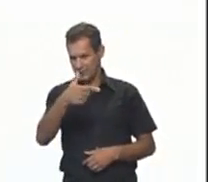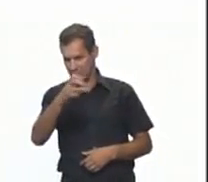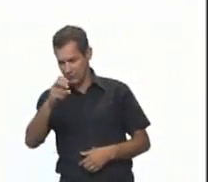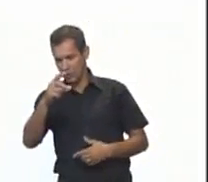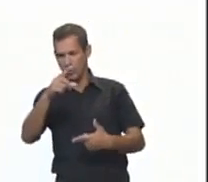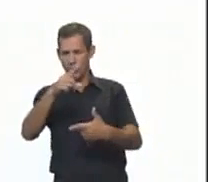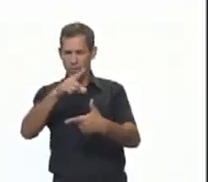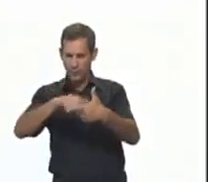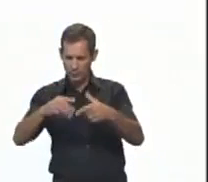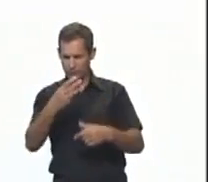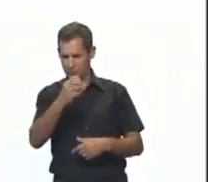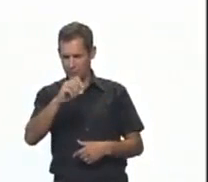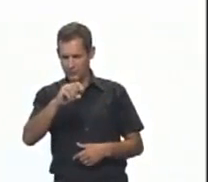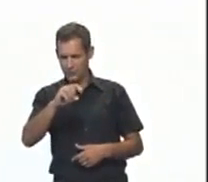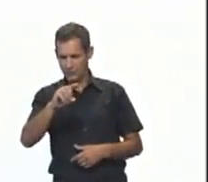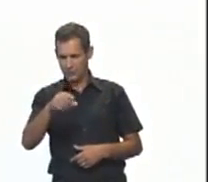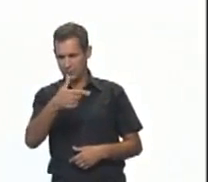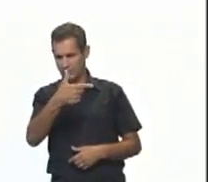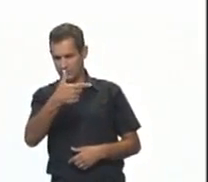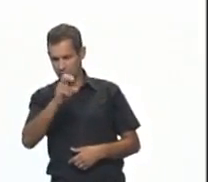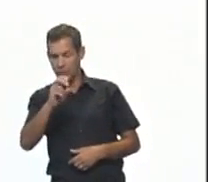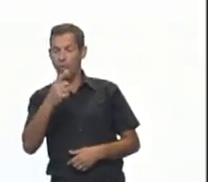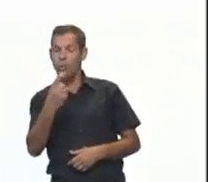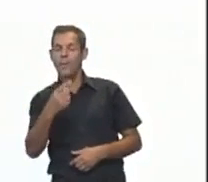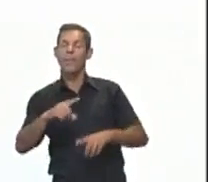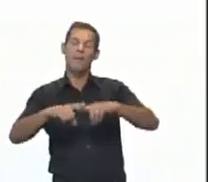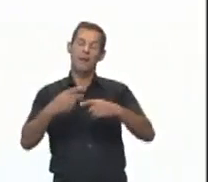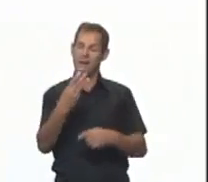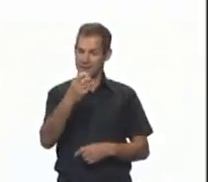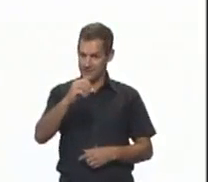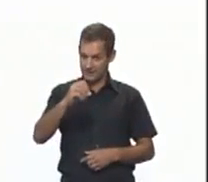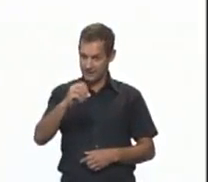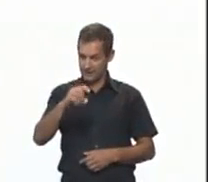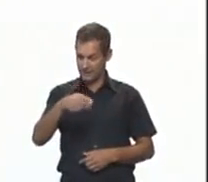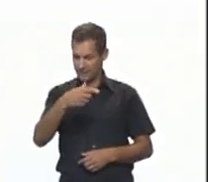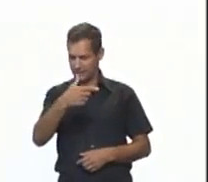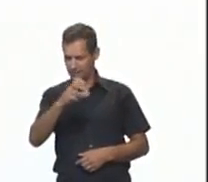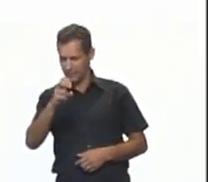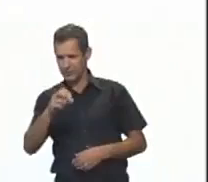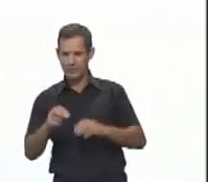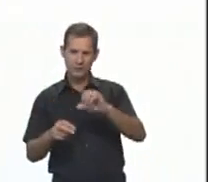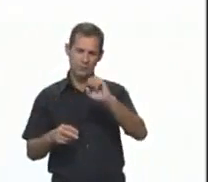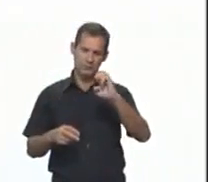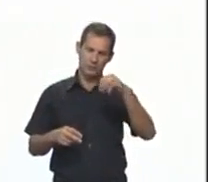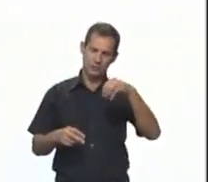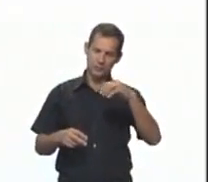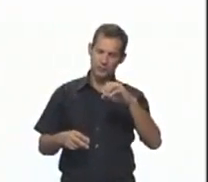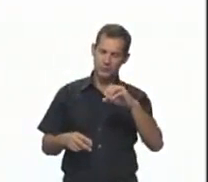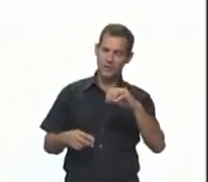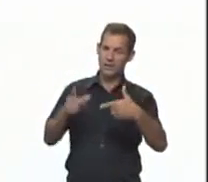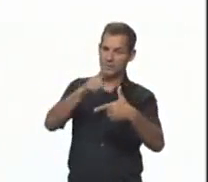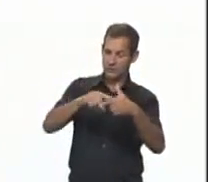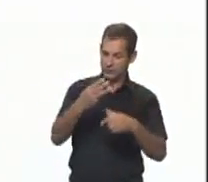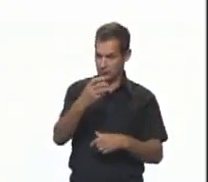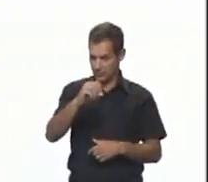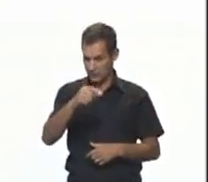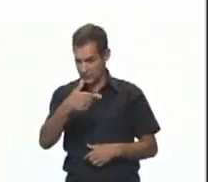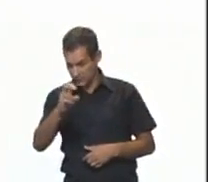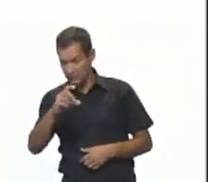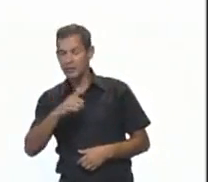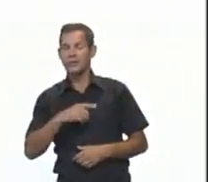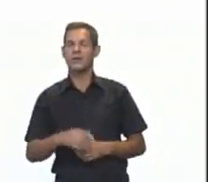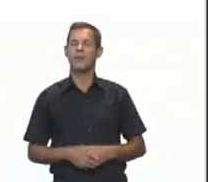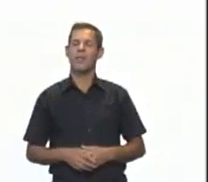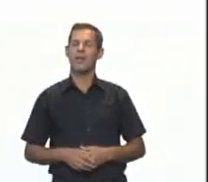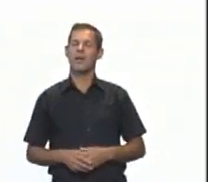30,25 dividido por 30,25, 1. 30,25 seno ao quadrado de θ dividido por 30,25, nós